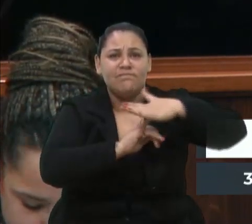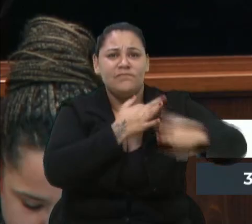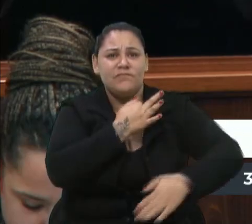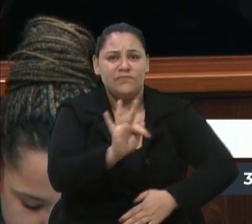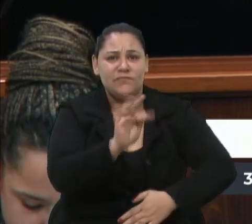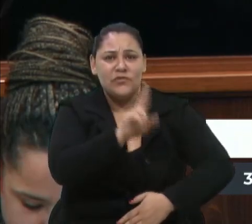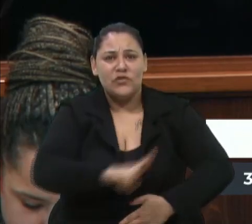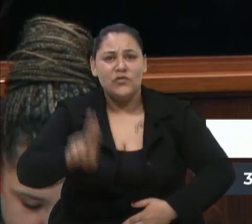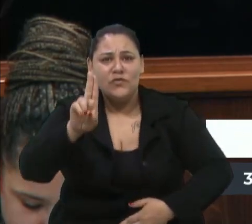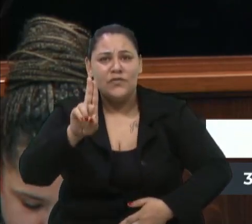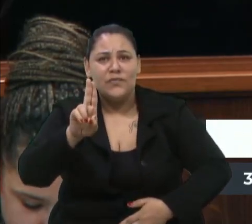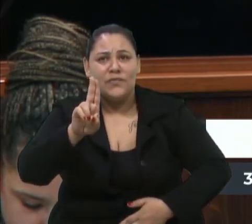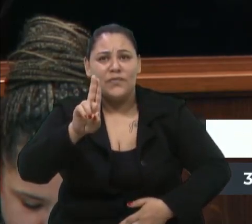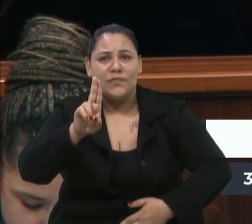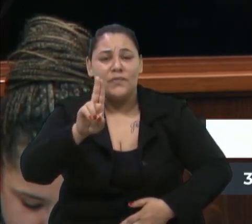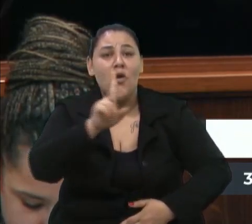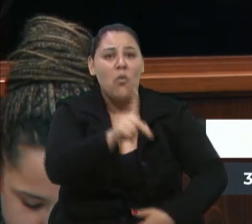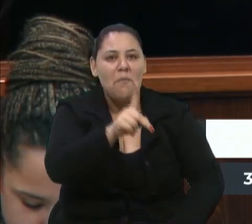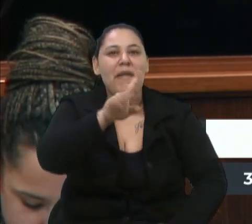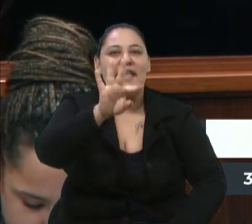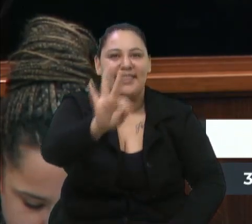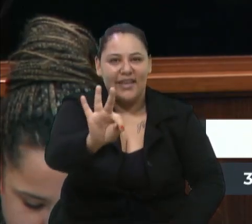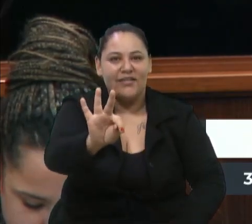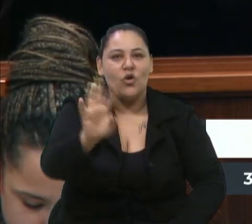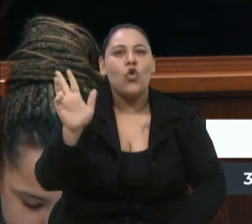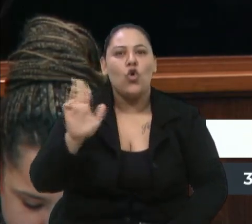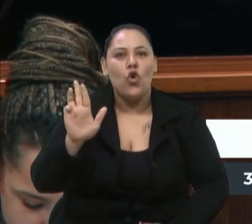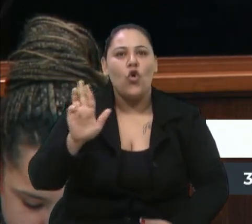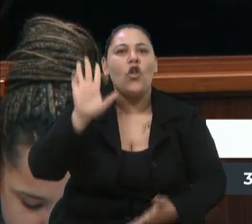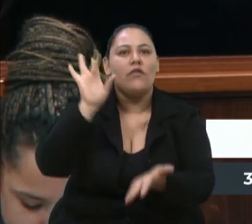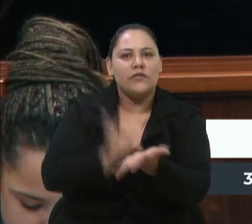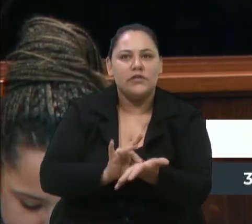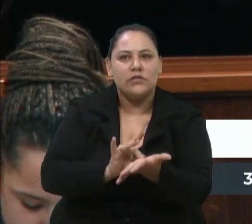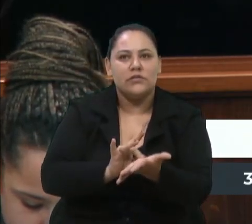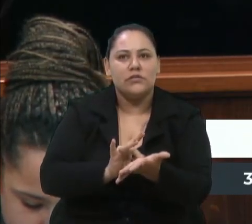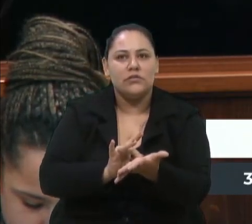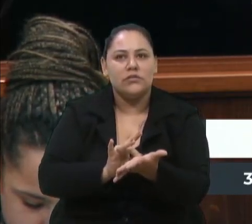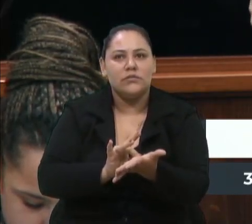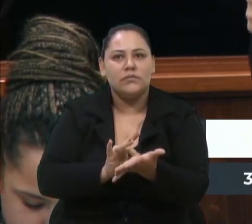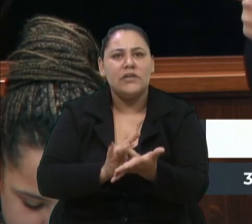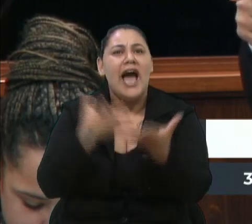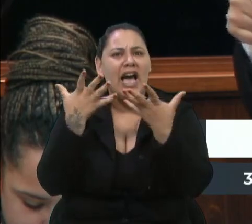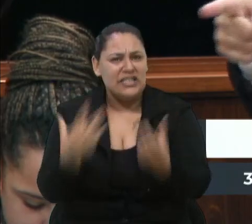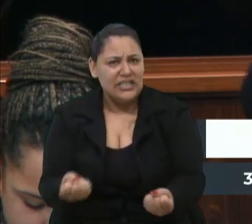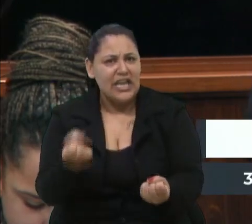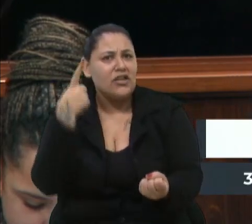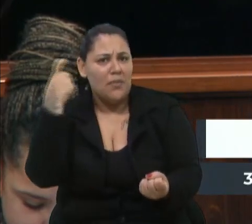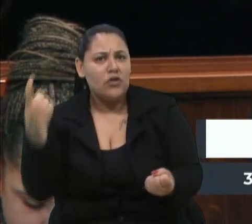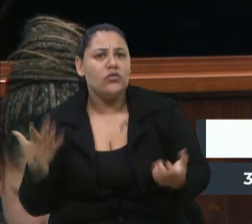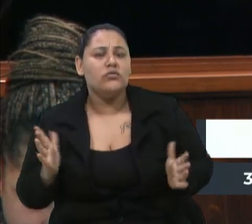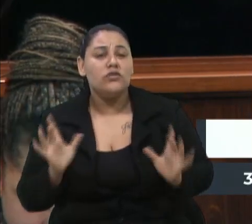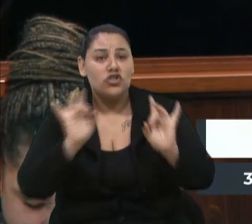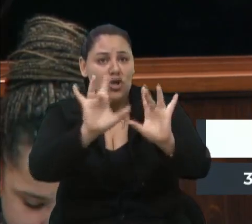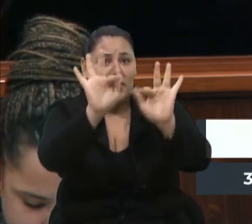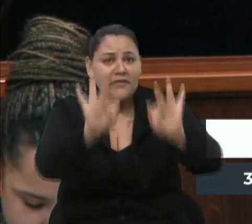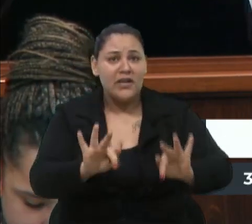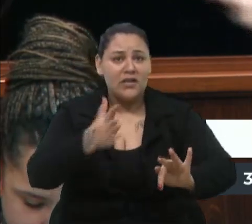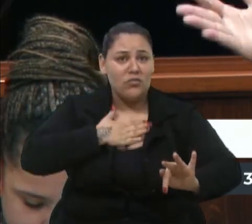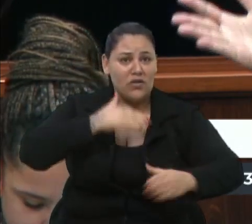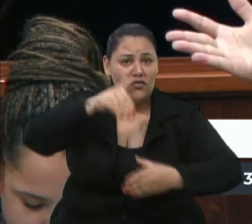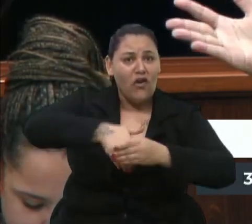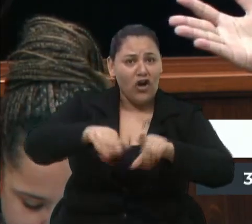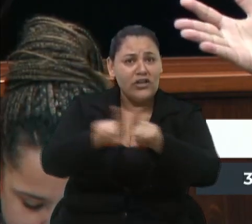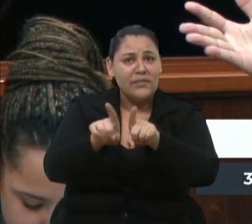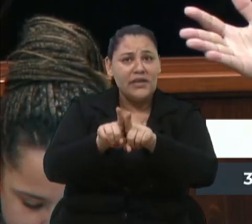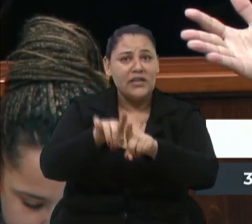foi o governo do PT, o governo Lula. Durmam com um barulho desse. E para concluir, ainda para falar do meu voto, tem